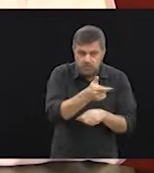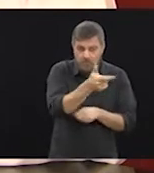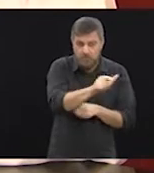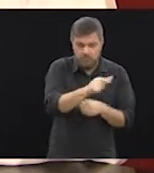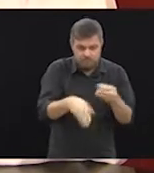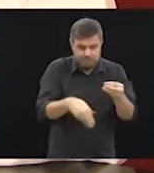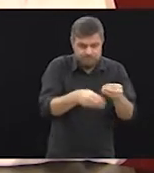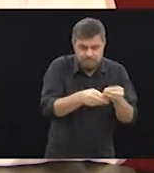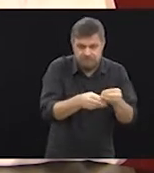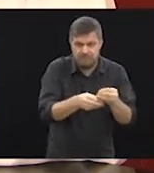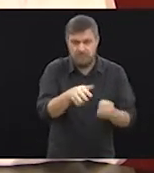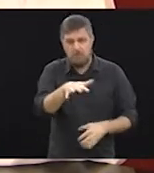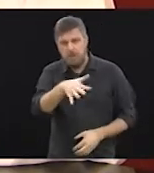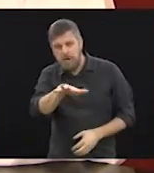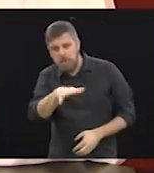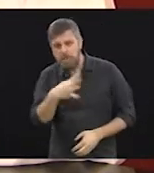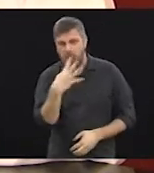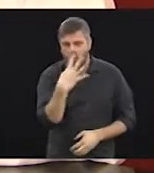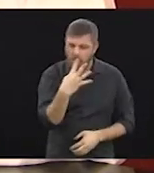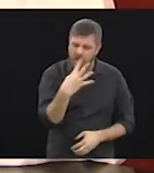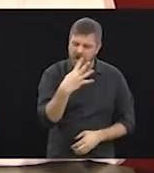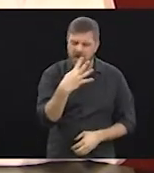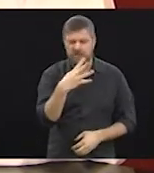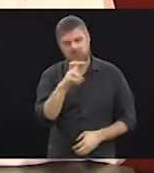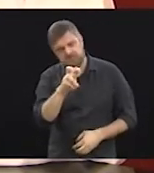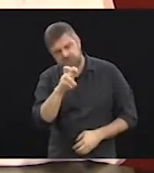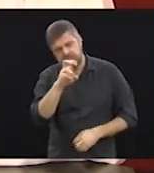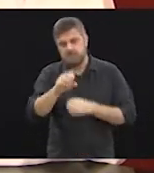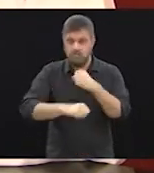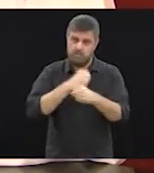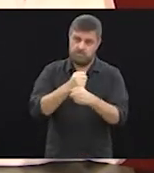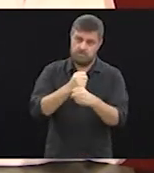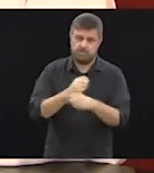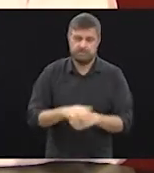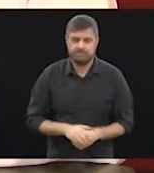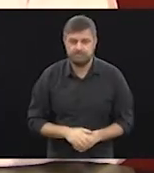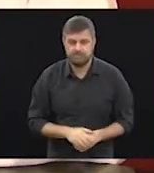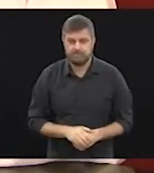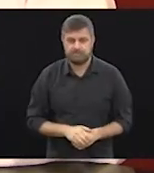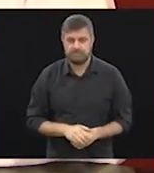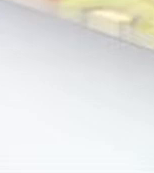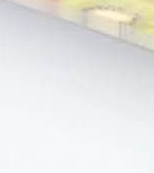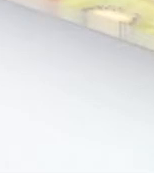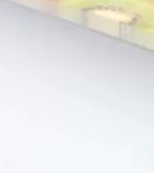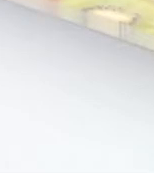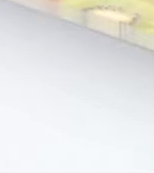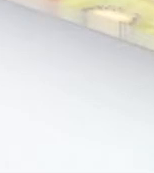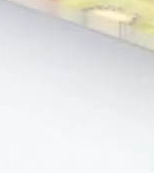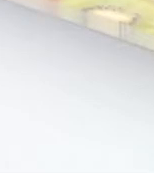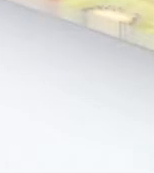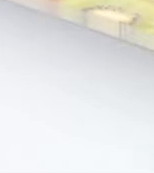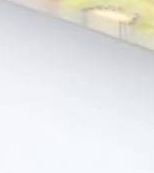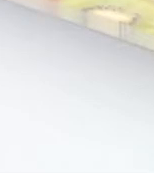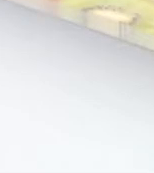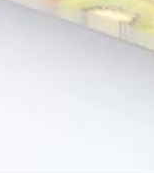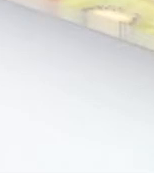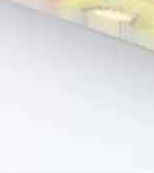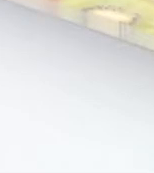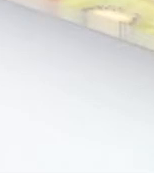geralmente, que vai levar mais aí 4 ou 5 anos. E aí ele vai estar apto.